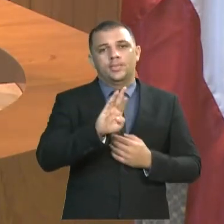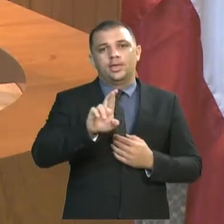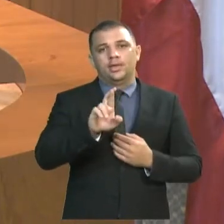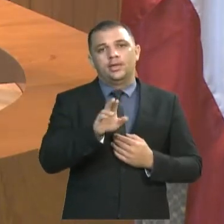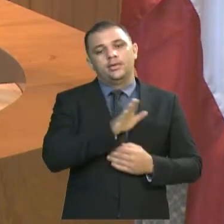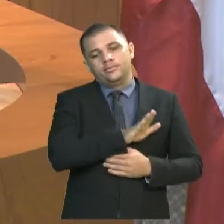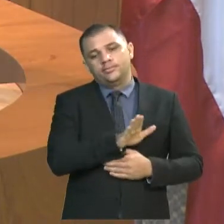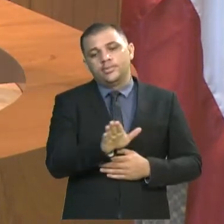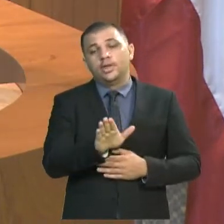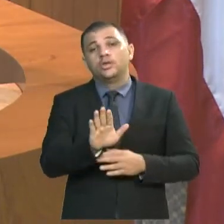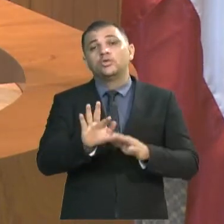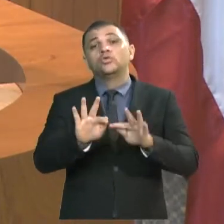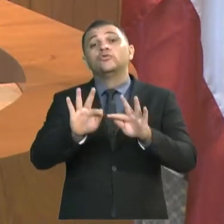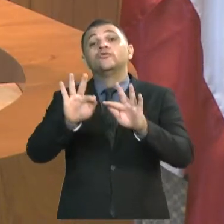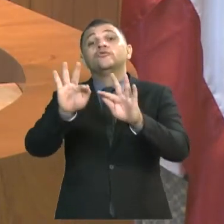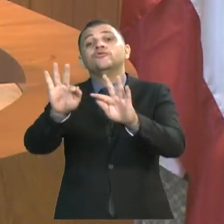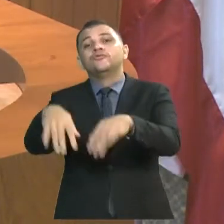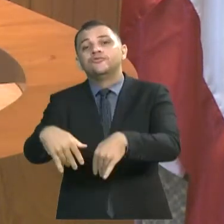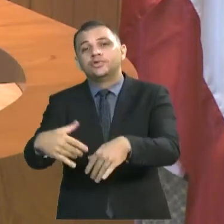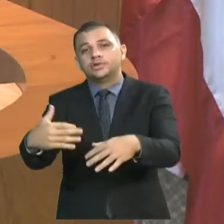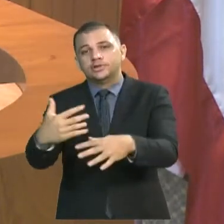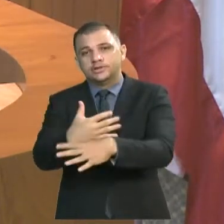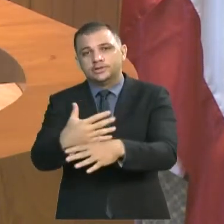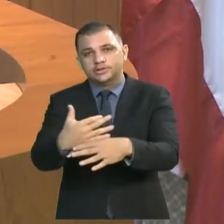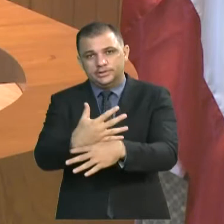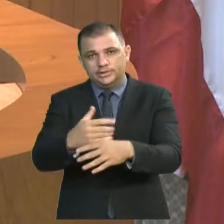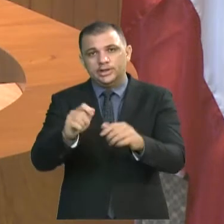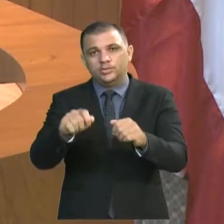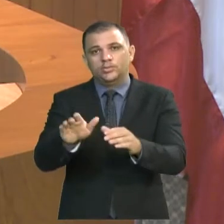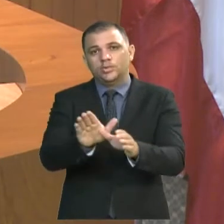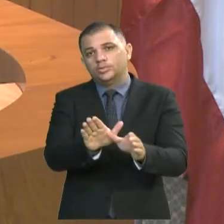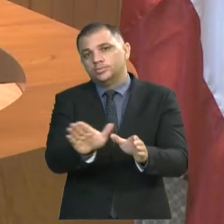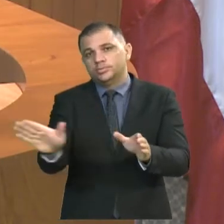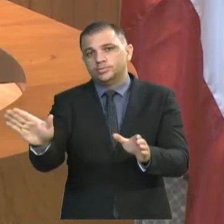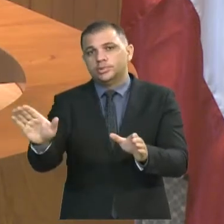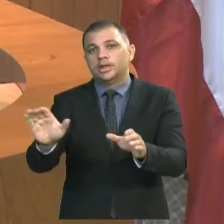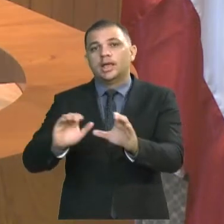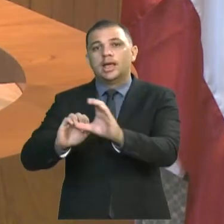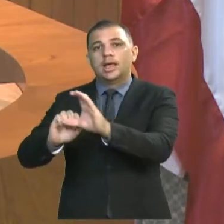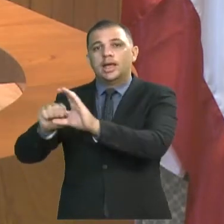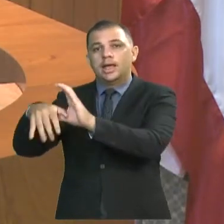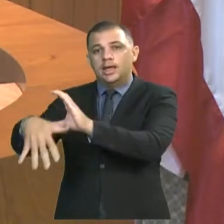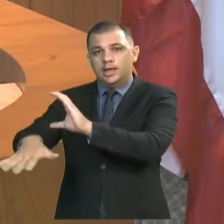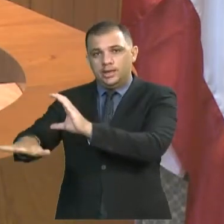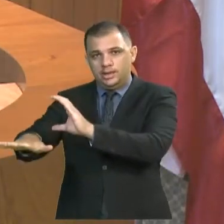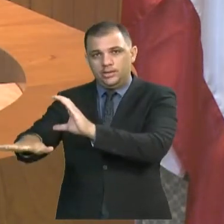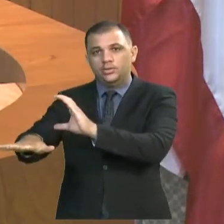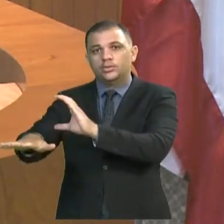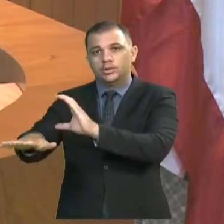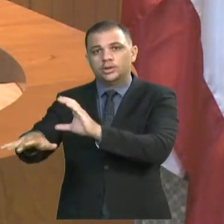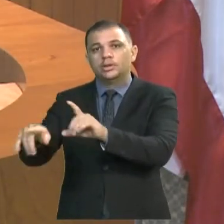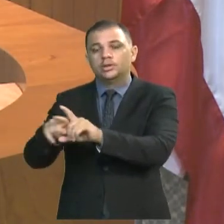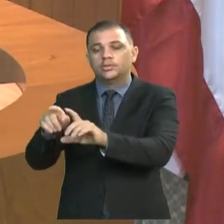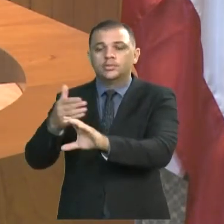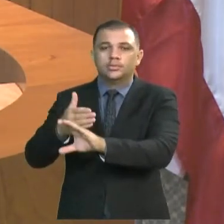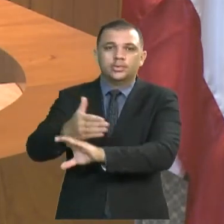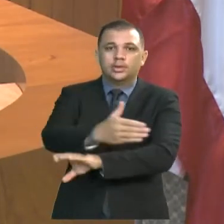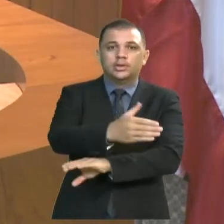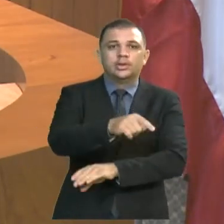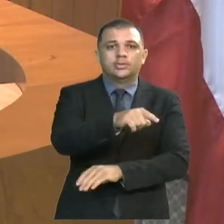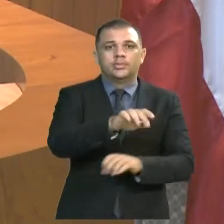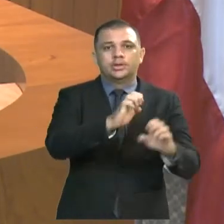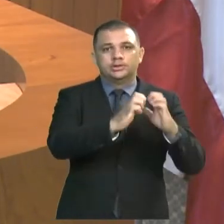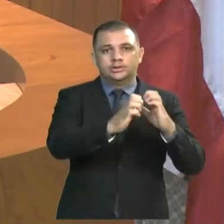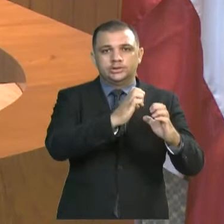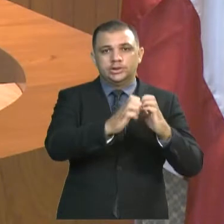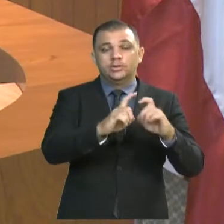à esquerda, rumo à Carolina, e é o acesso ali para a cidade. E o governador, com